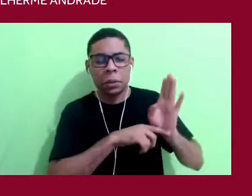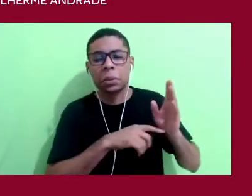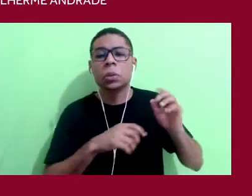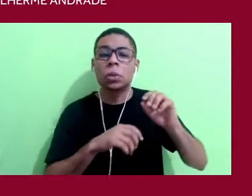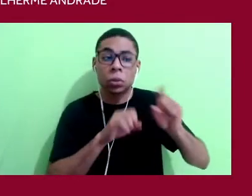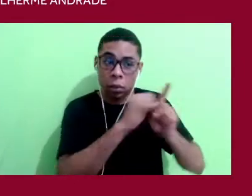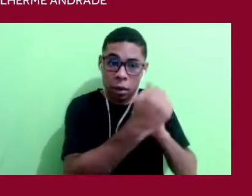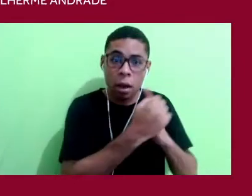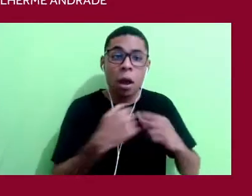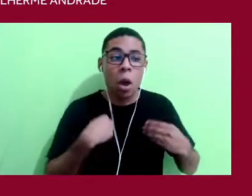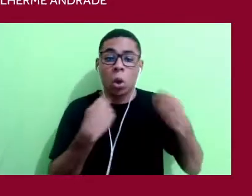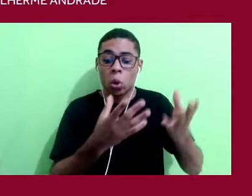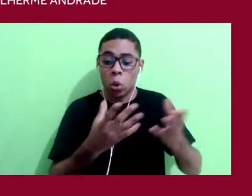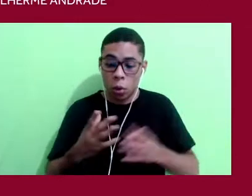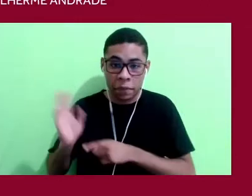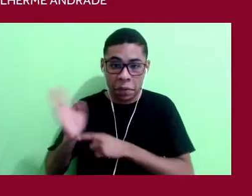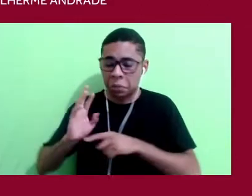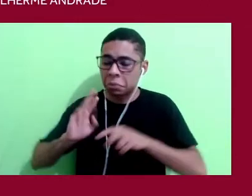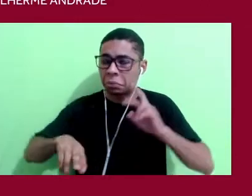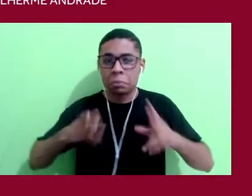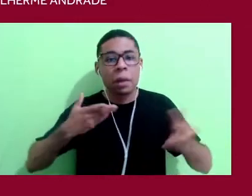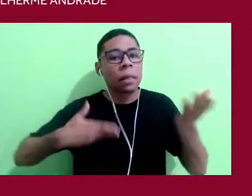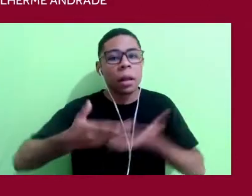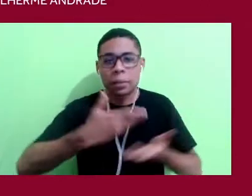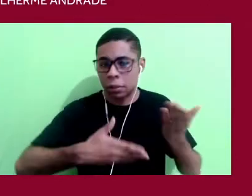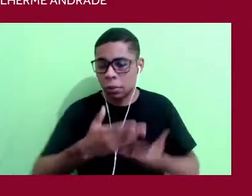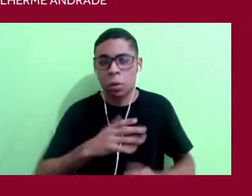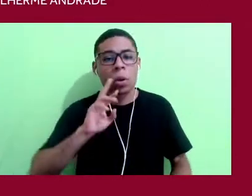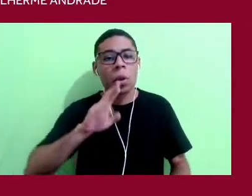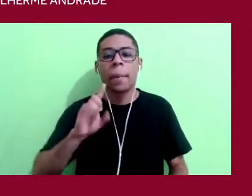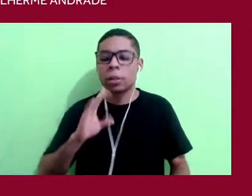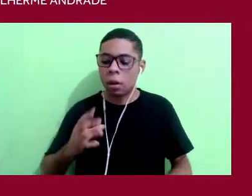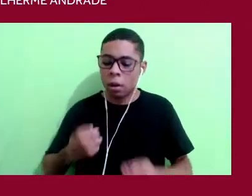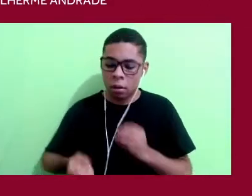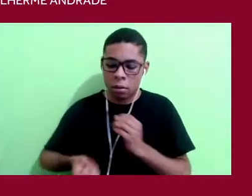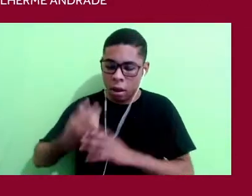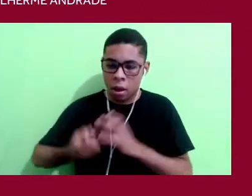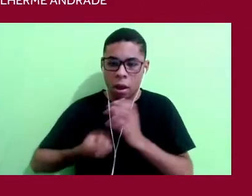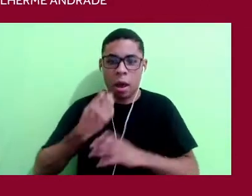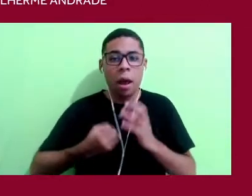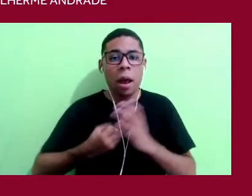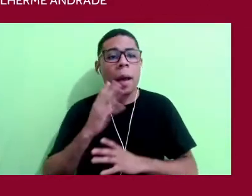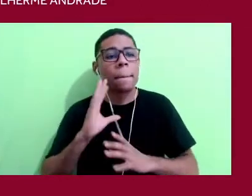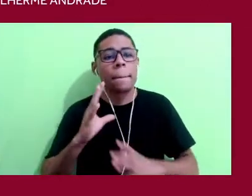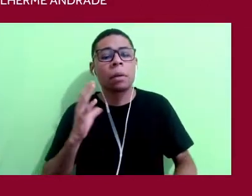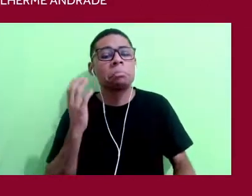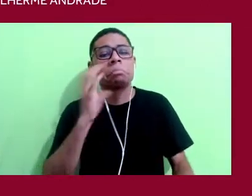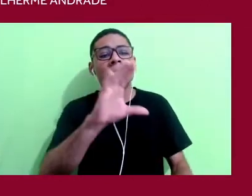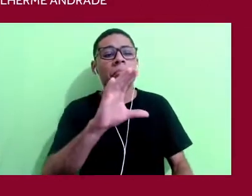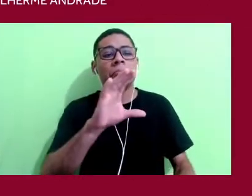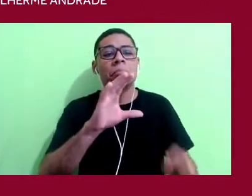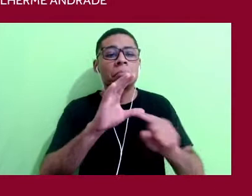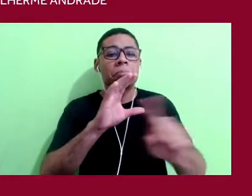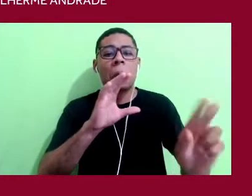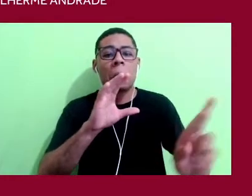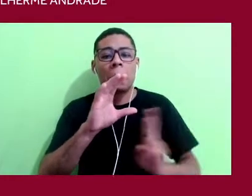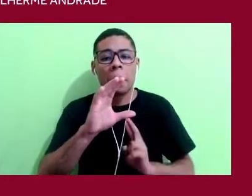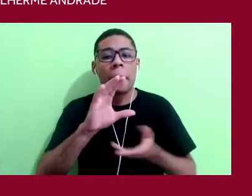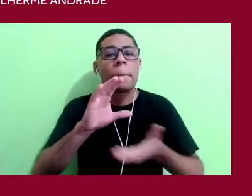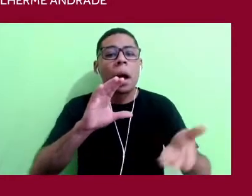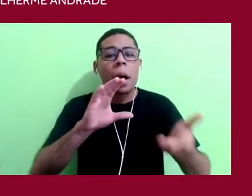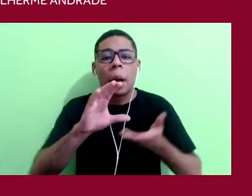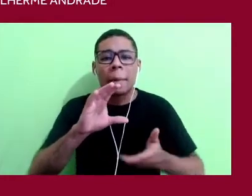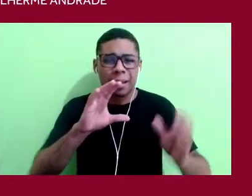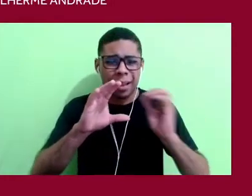e interação. Não existe somente produção de conteúdo sem interagir, sem socializar, tá?